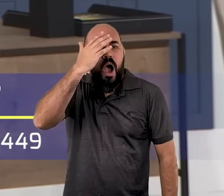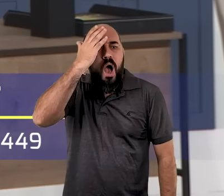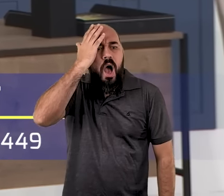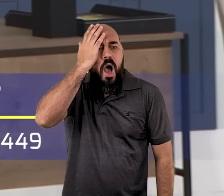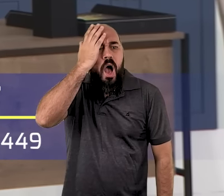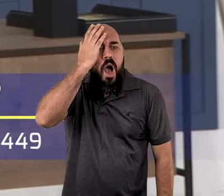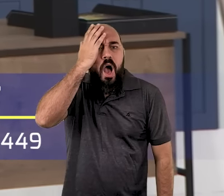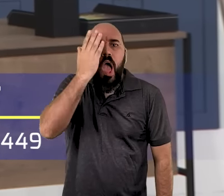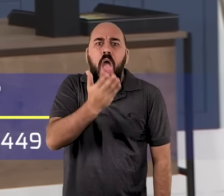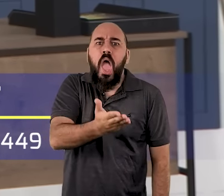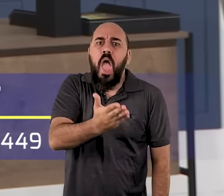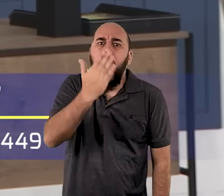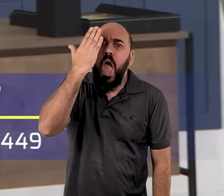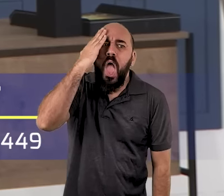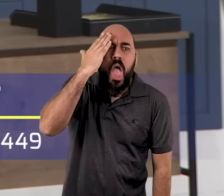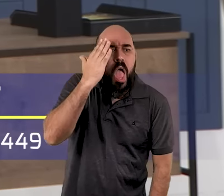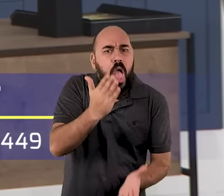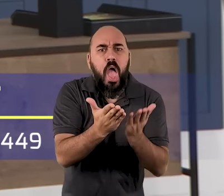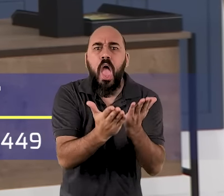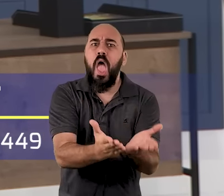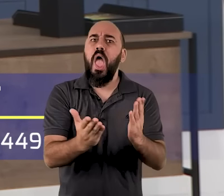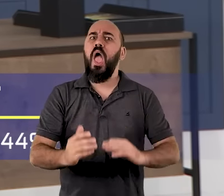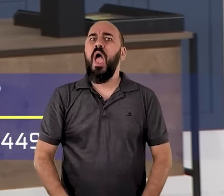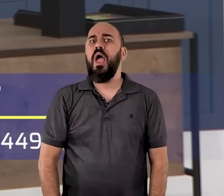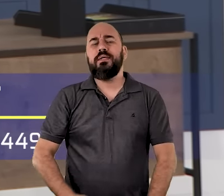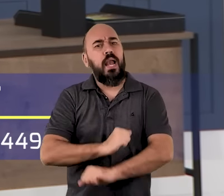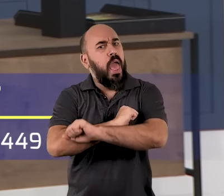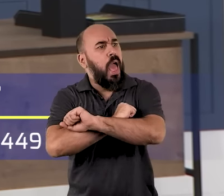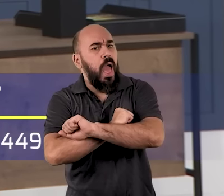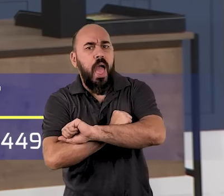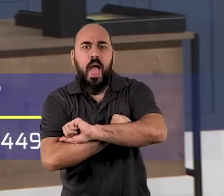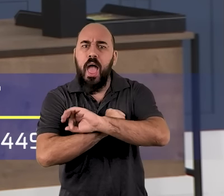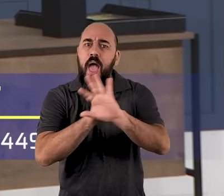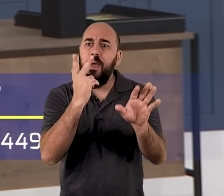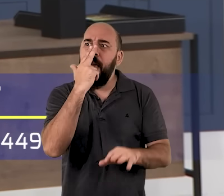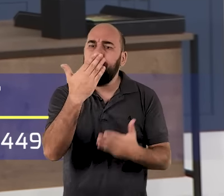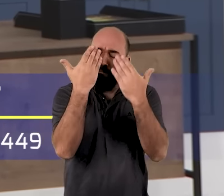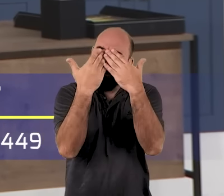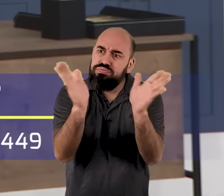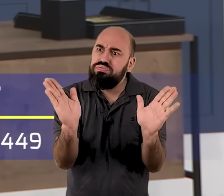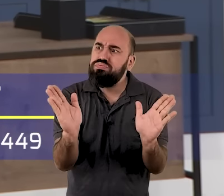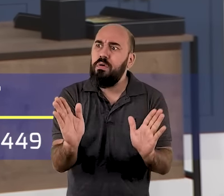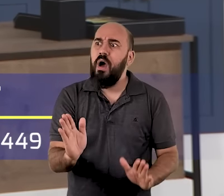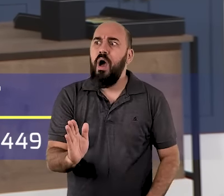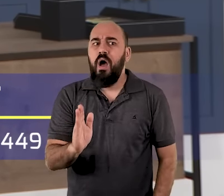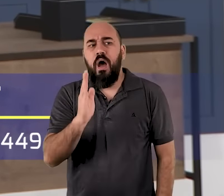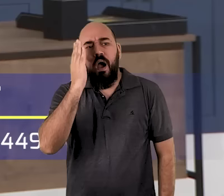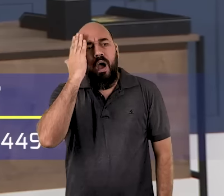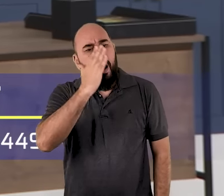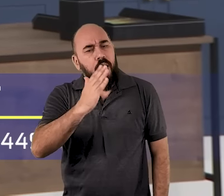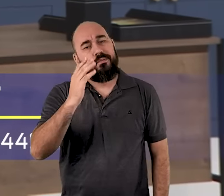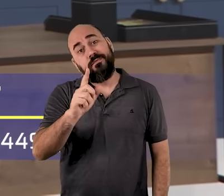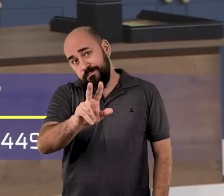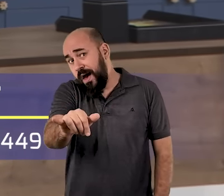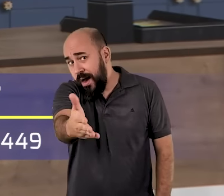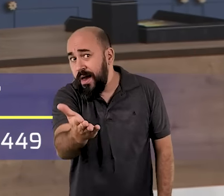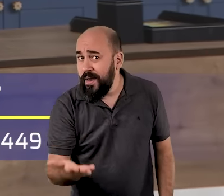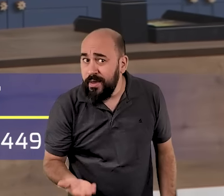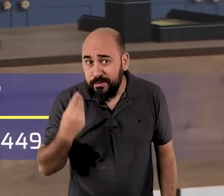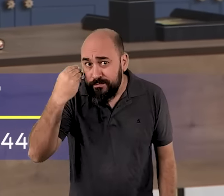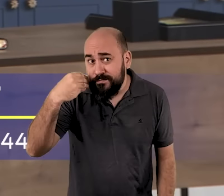e a mensagem do Apocalipse torna-se clara diante dos seus olhos, enchendo o seu coração de esperança